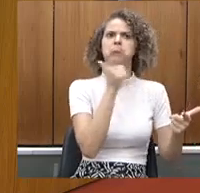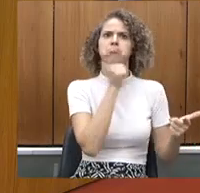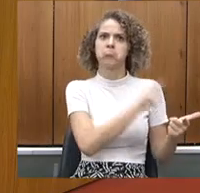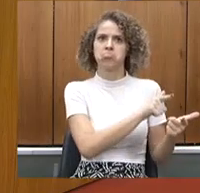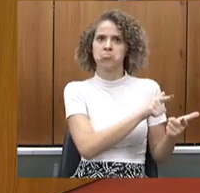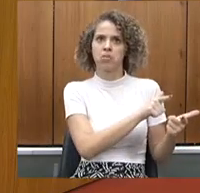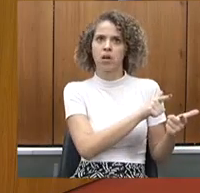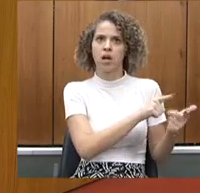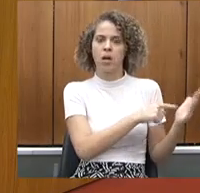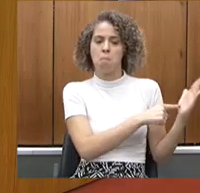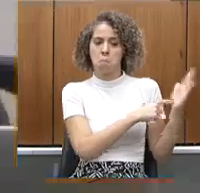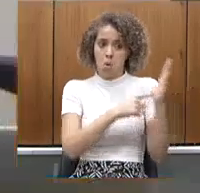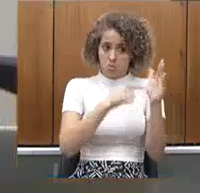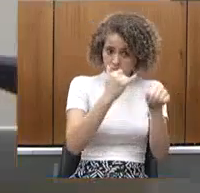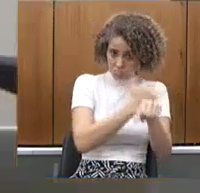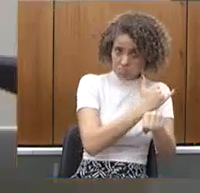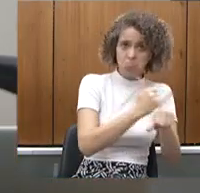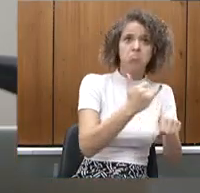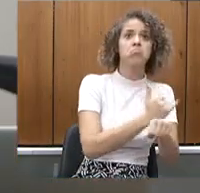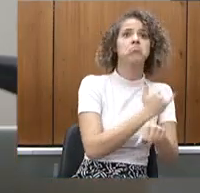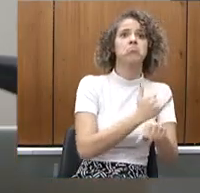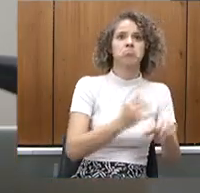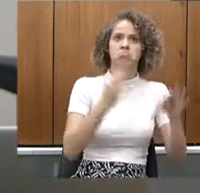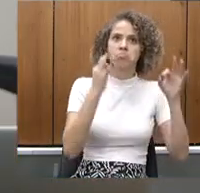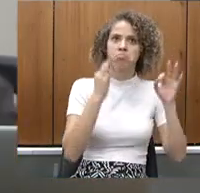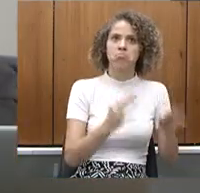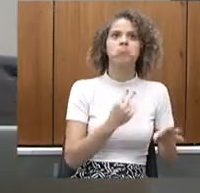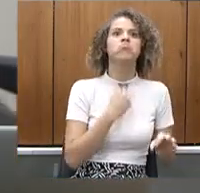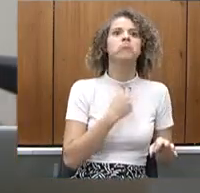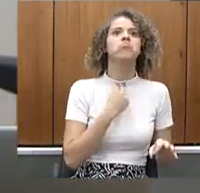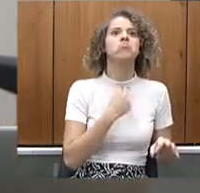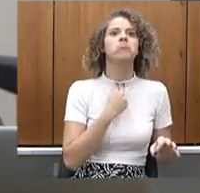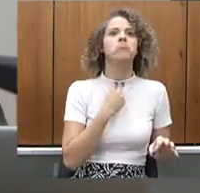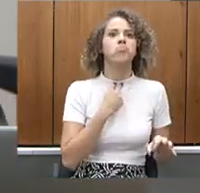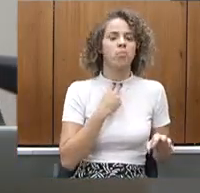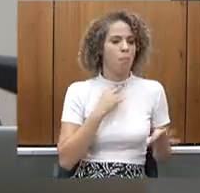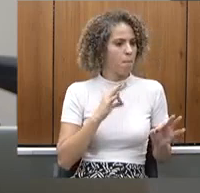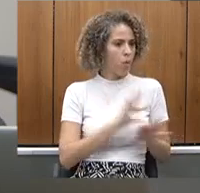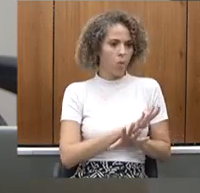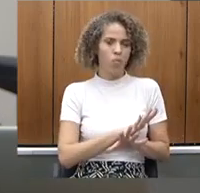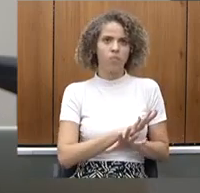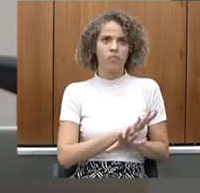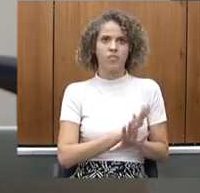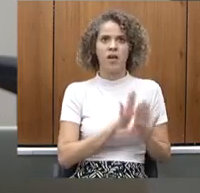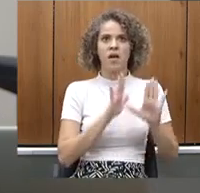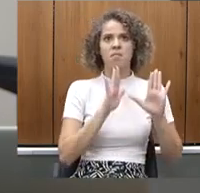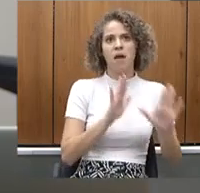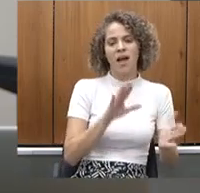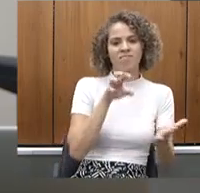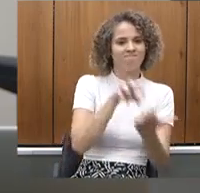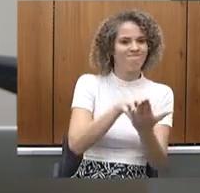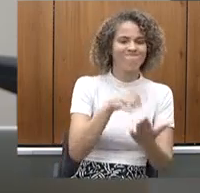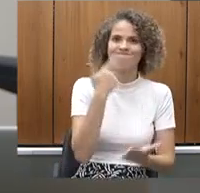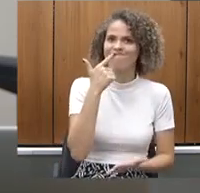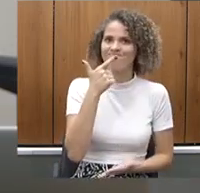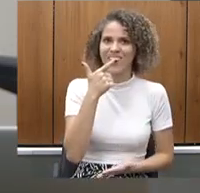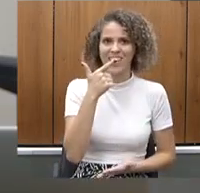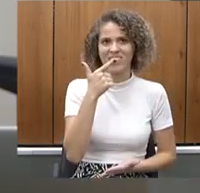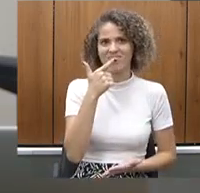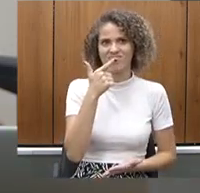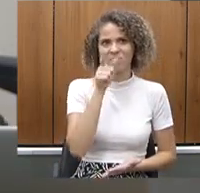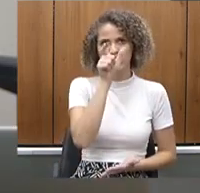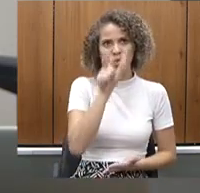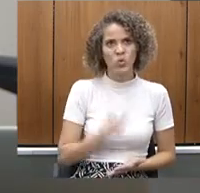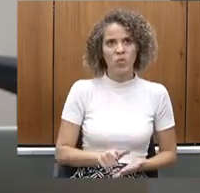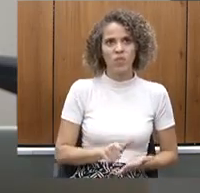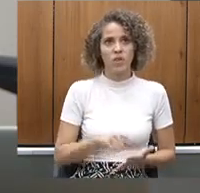a posição estratégica realmente a Corporação Acertou em cheio mas não tem efetivo então quando